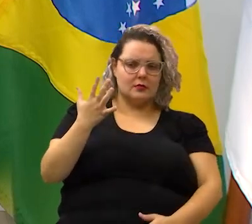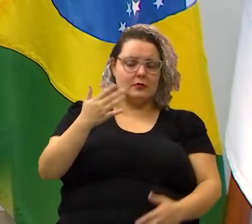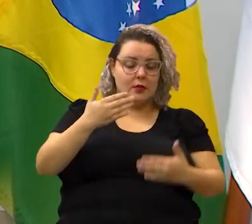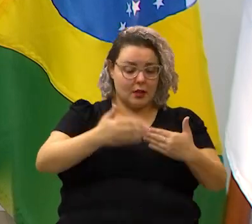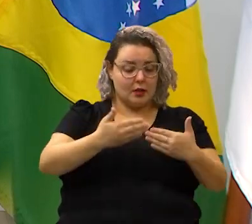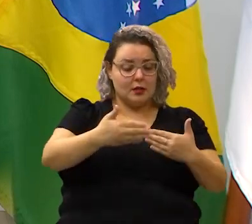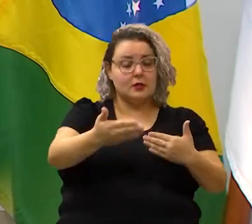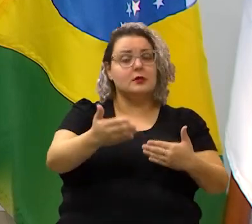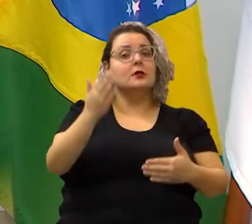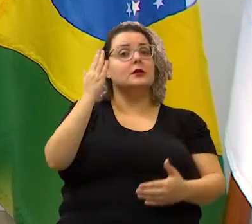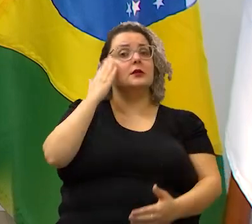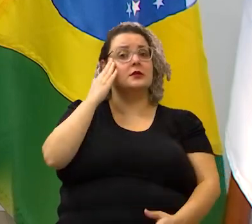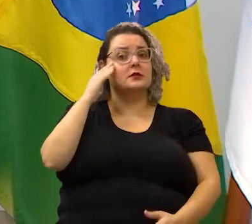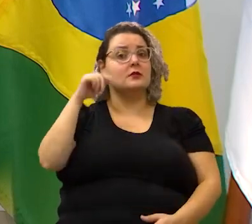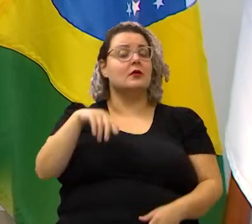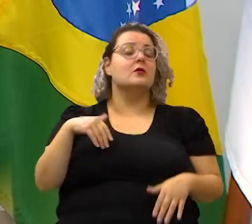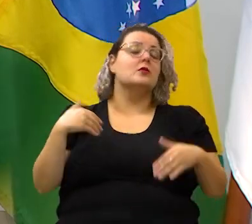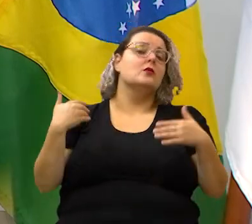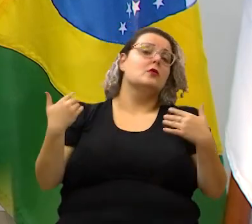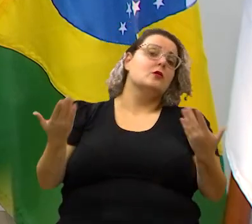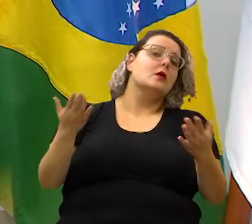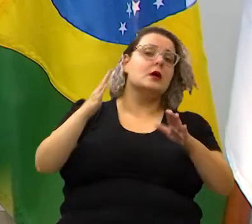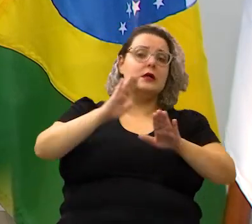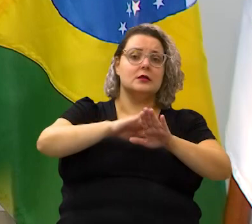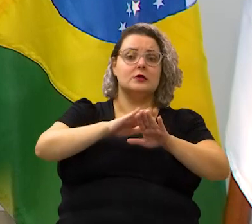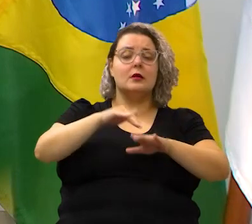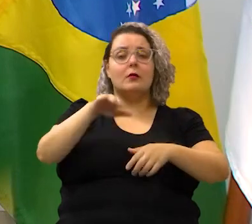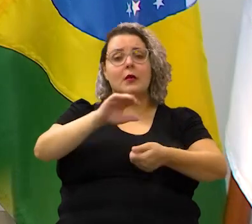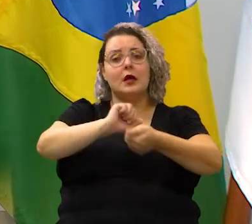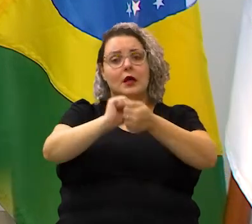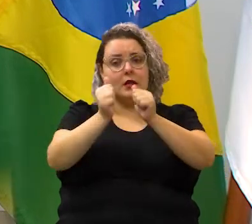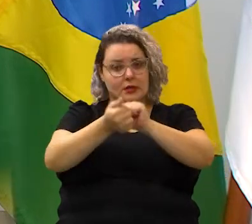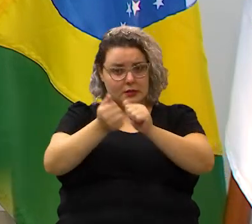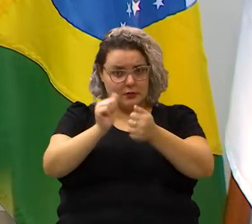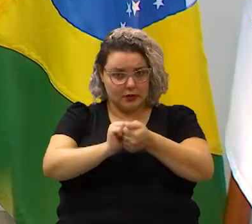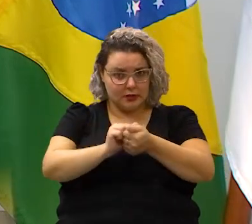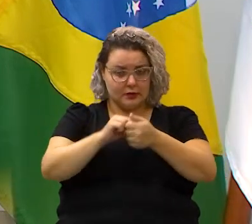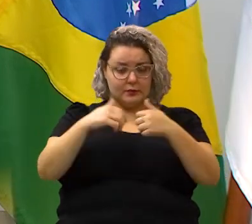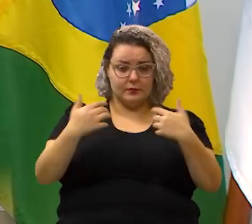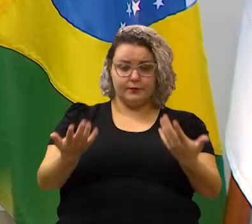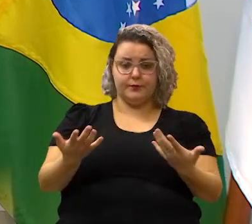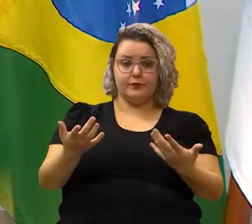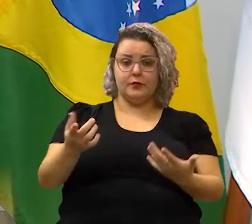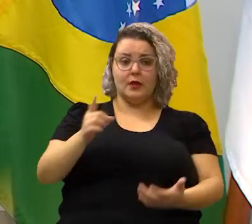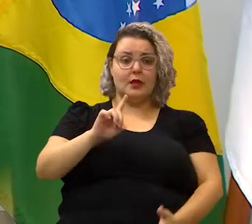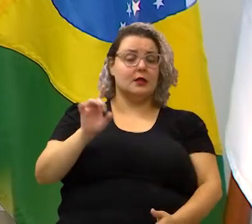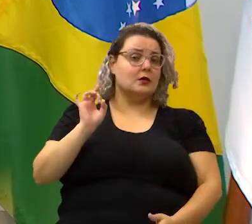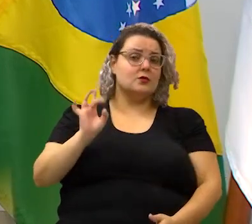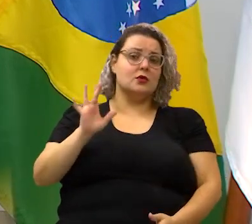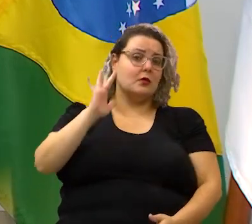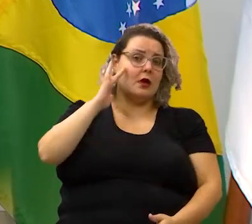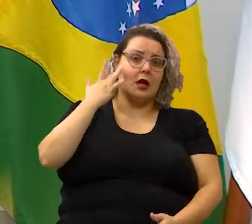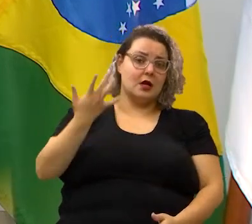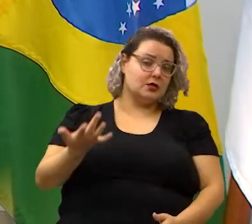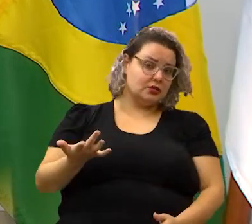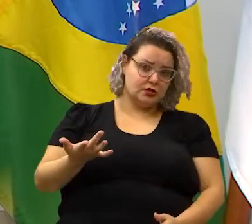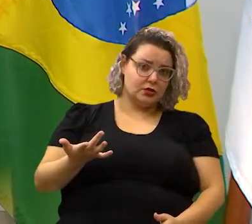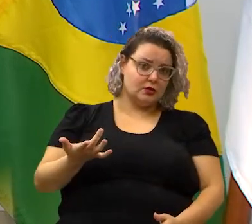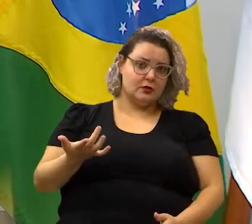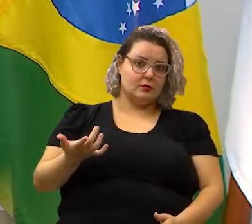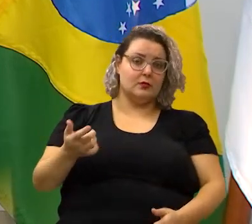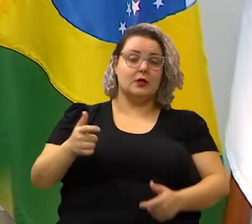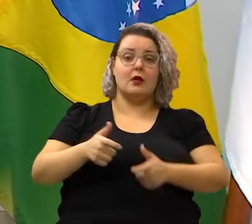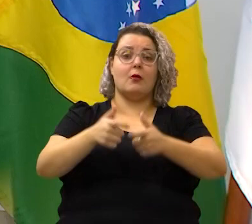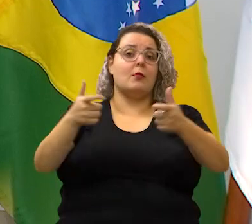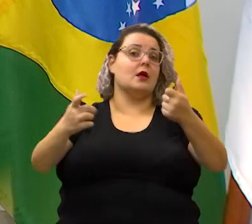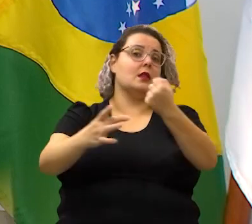a partir desse entendimento ver quais são as ações mais adequadas e não ficar apenas achando que colocar